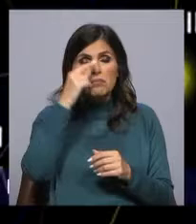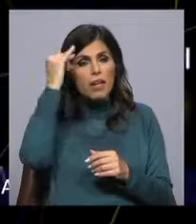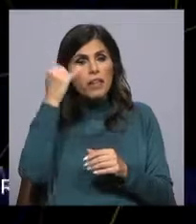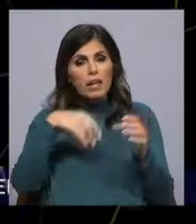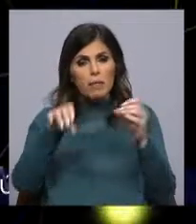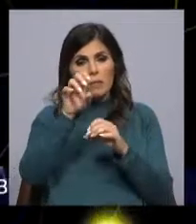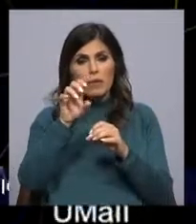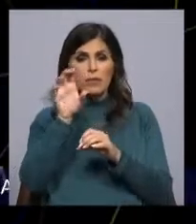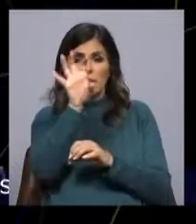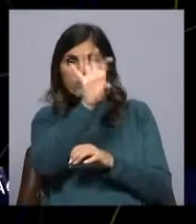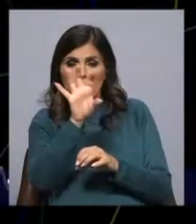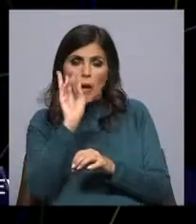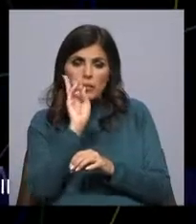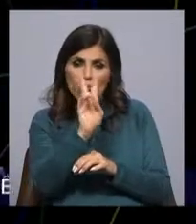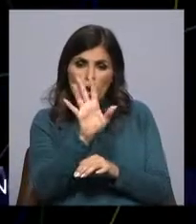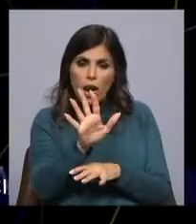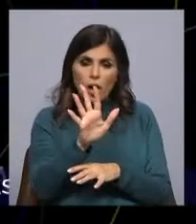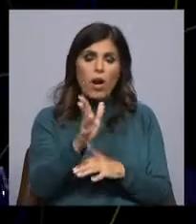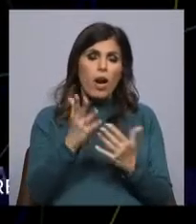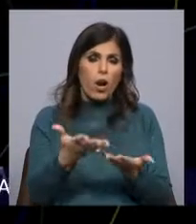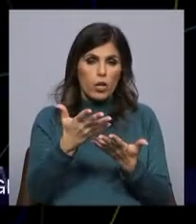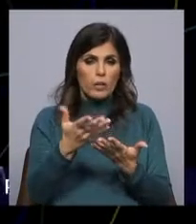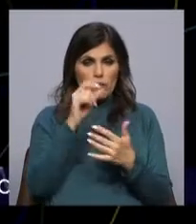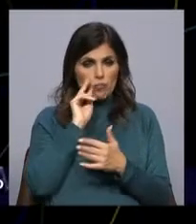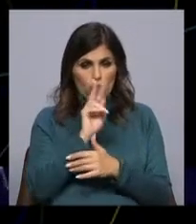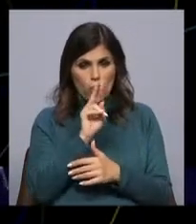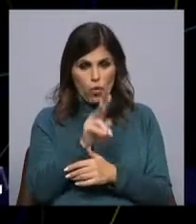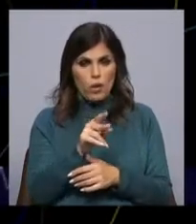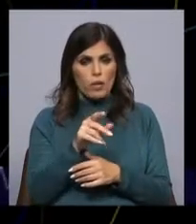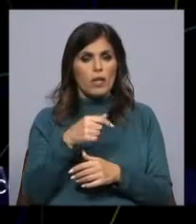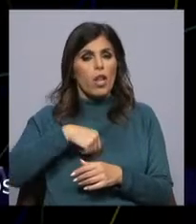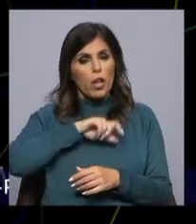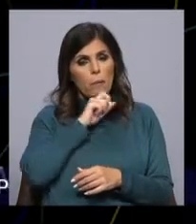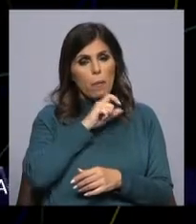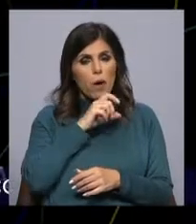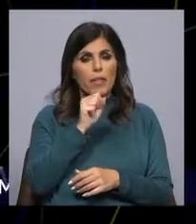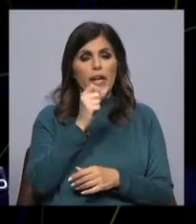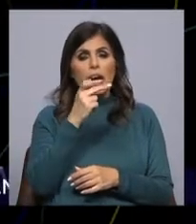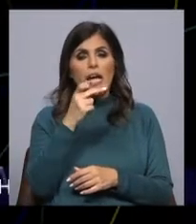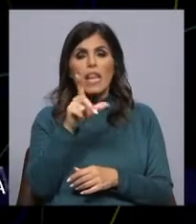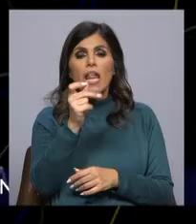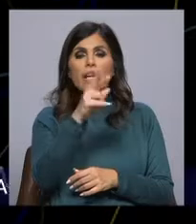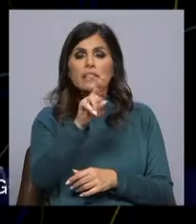que nós estamos a ver, provavelmente nós tivemos uma galáxia que até